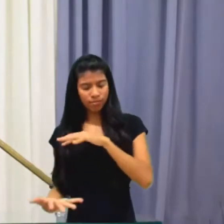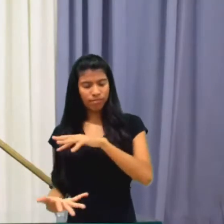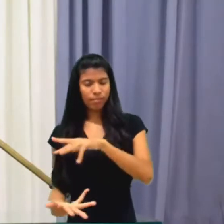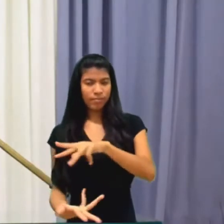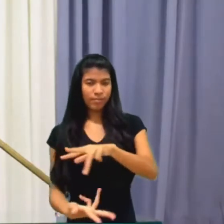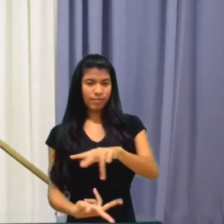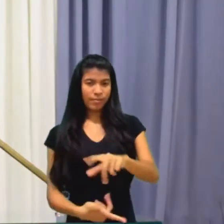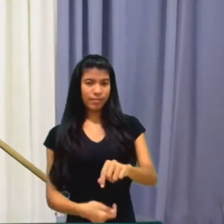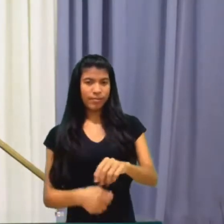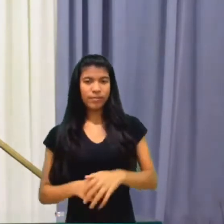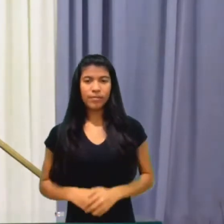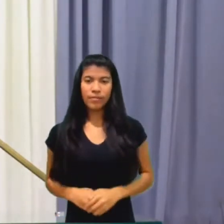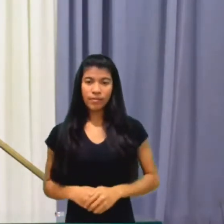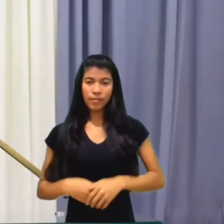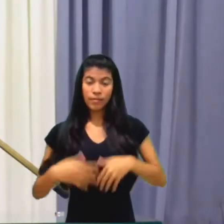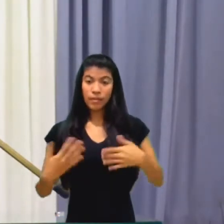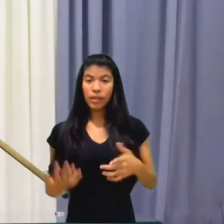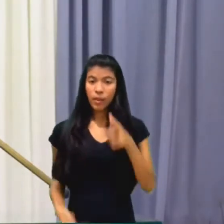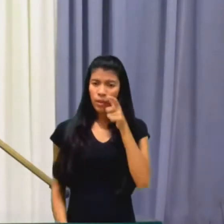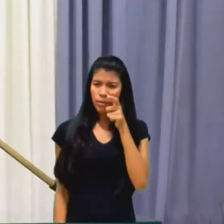terra? Então, observe,